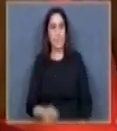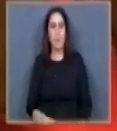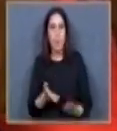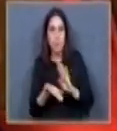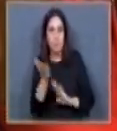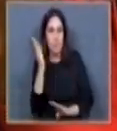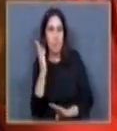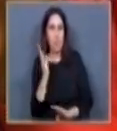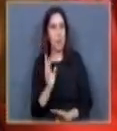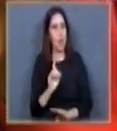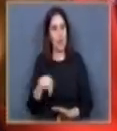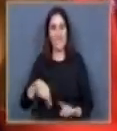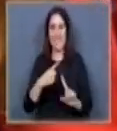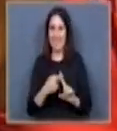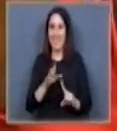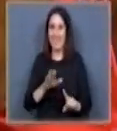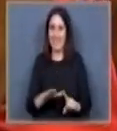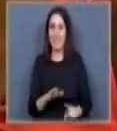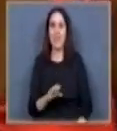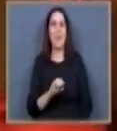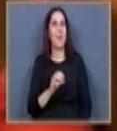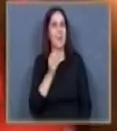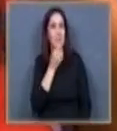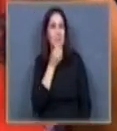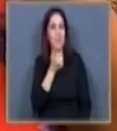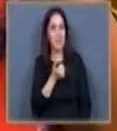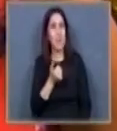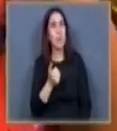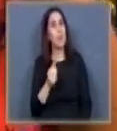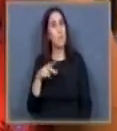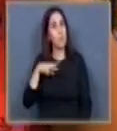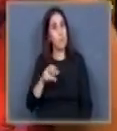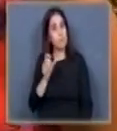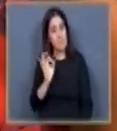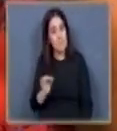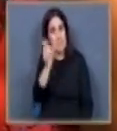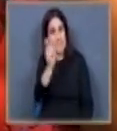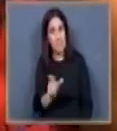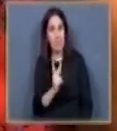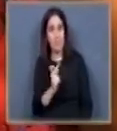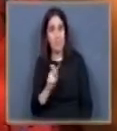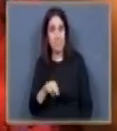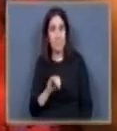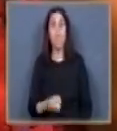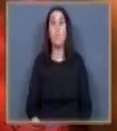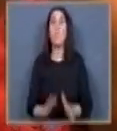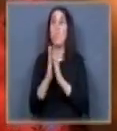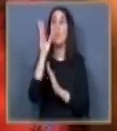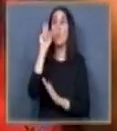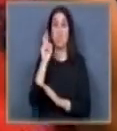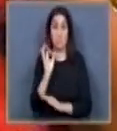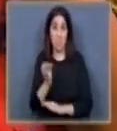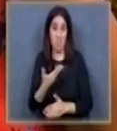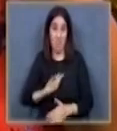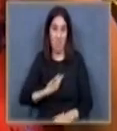partida. Não estou. Este ano fica, este ano fica. Acho bem. Vanessa, Portugal também precisa de ti. Deus te ouça, Deus queira que precise.